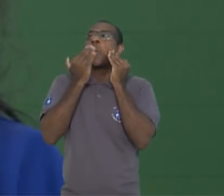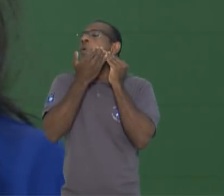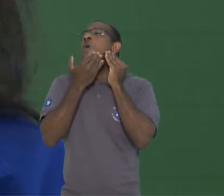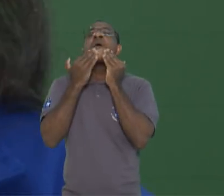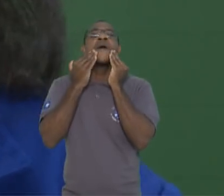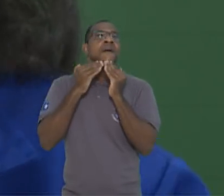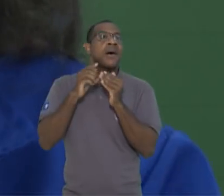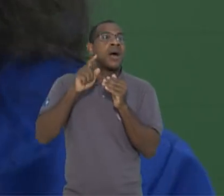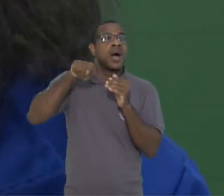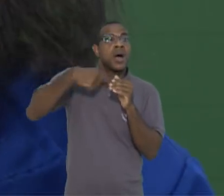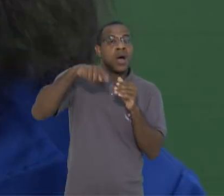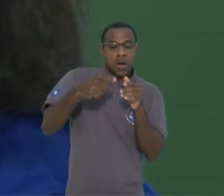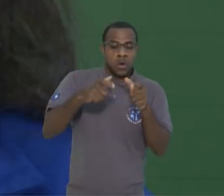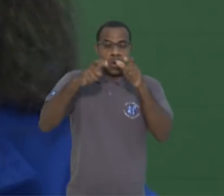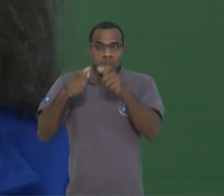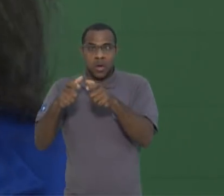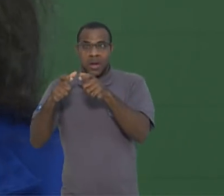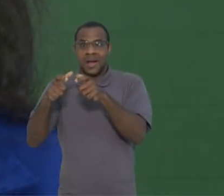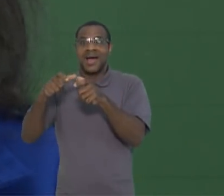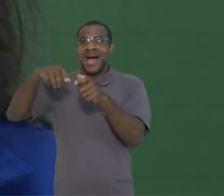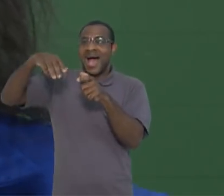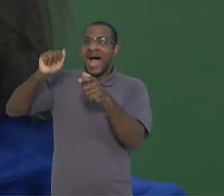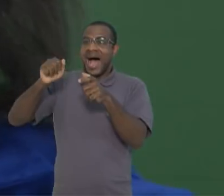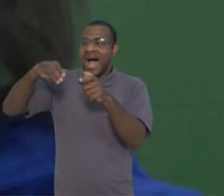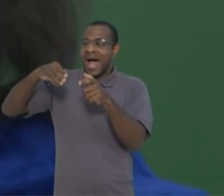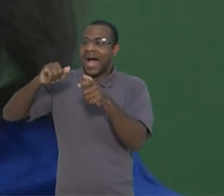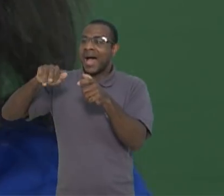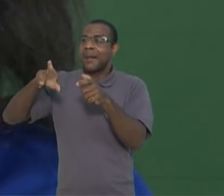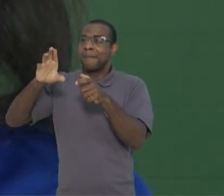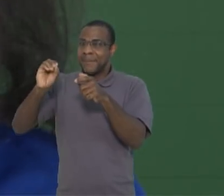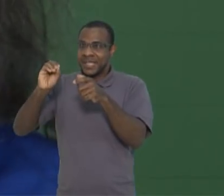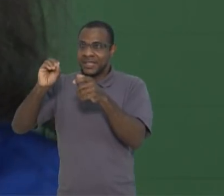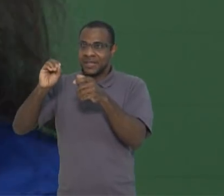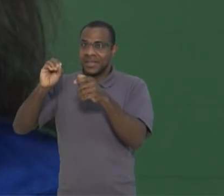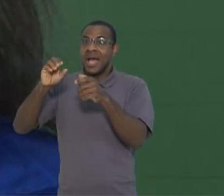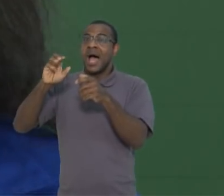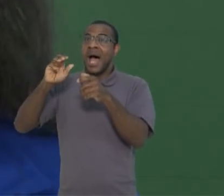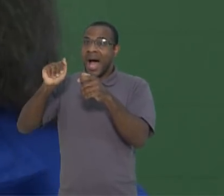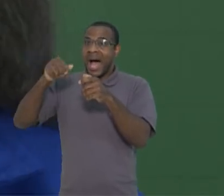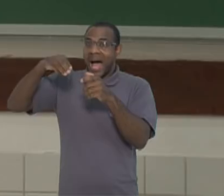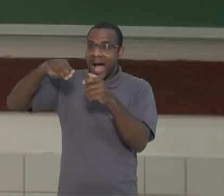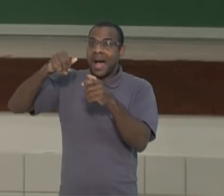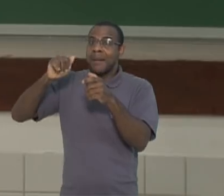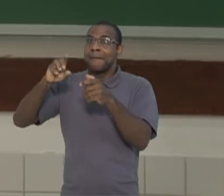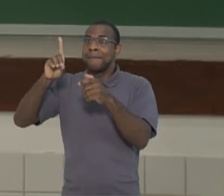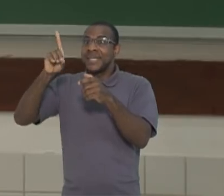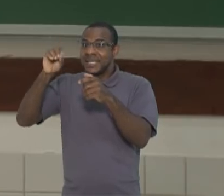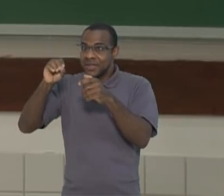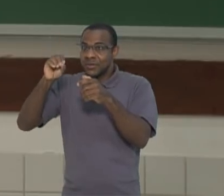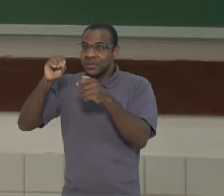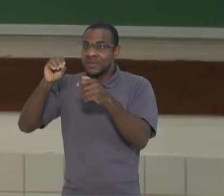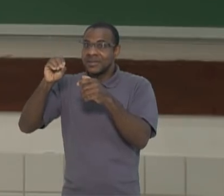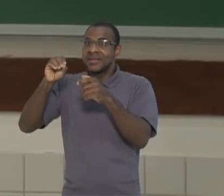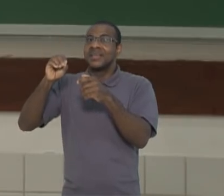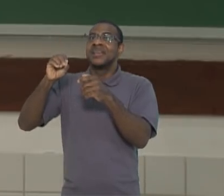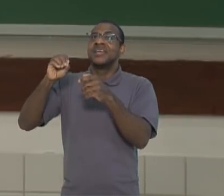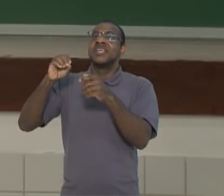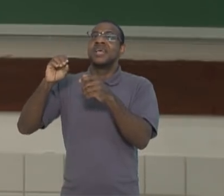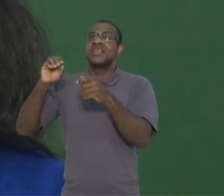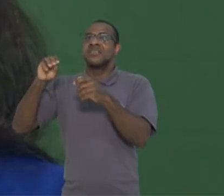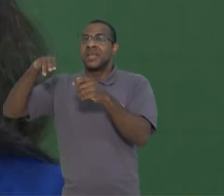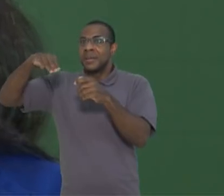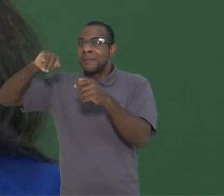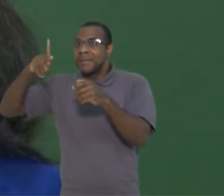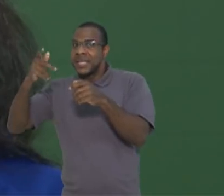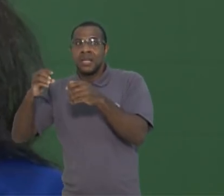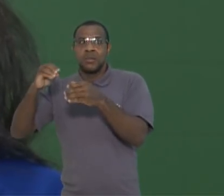outro potinho com amido de milho ou trigo, molhar a esponjinha, né, nesse potinho e aplicando assim,